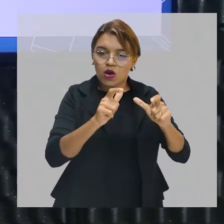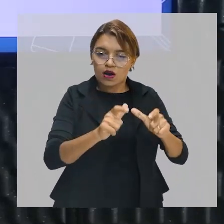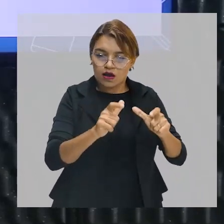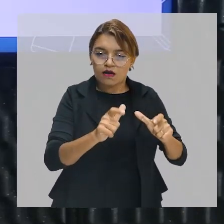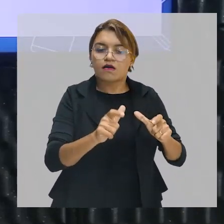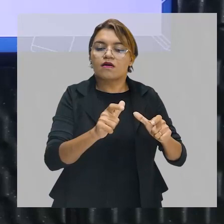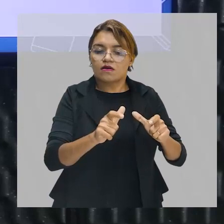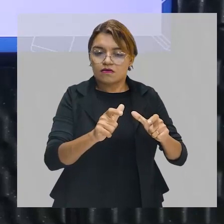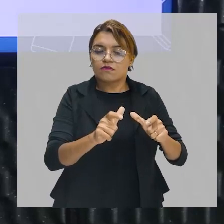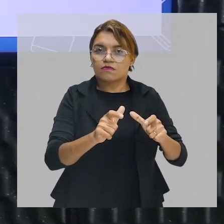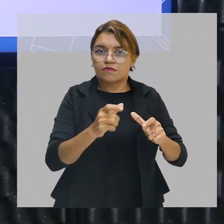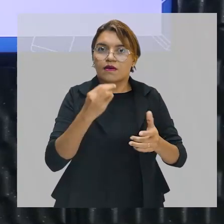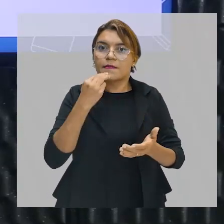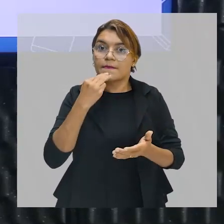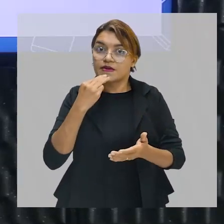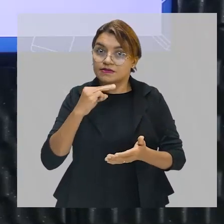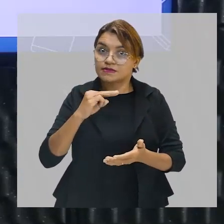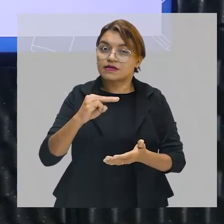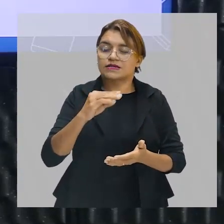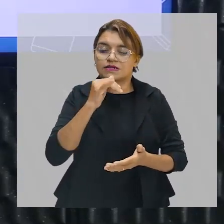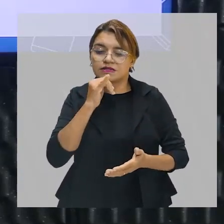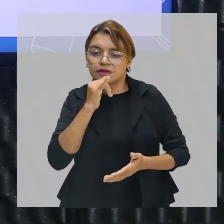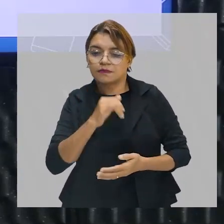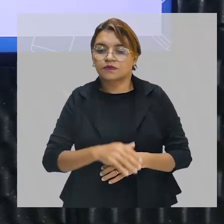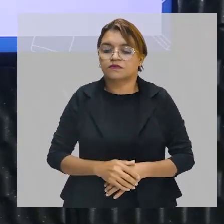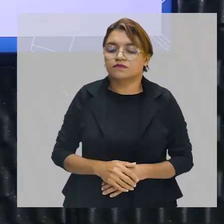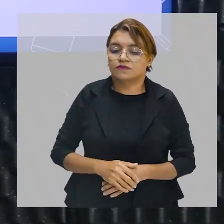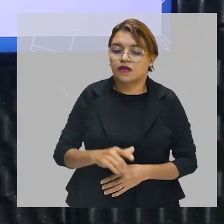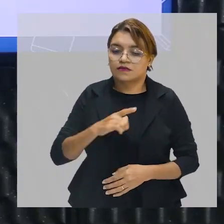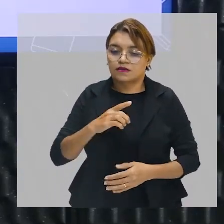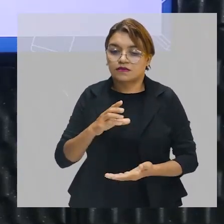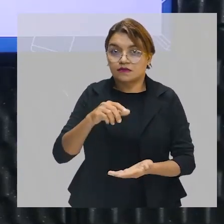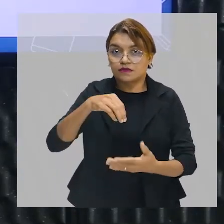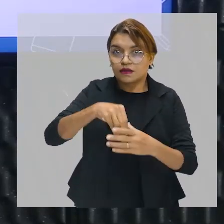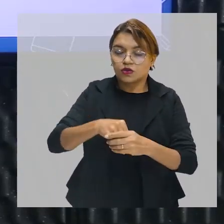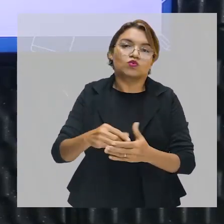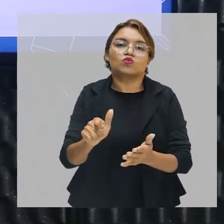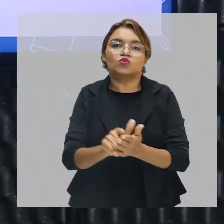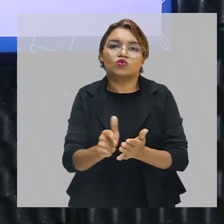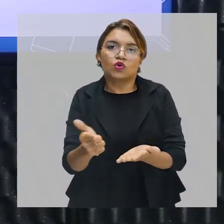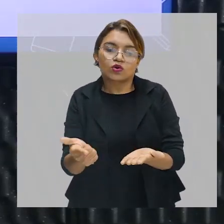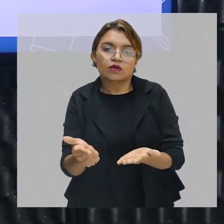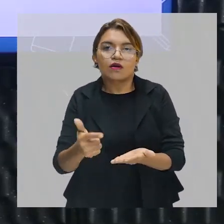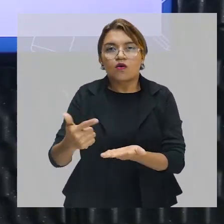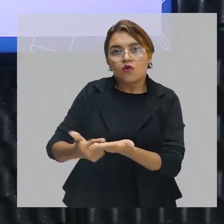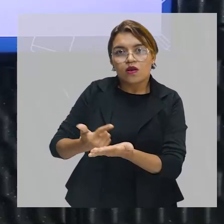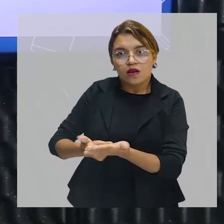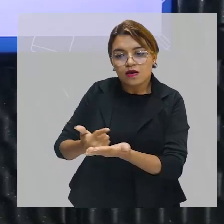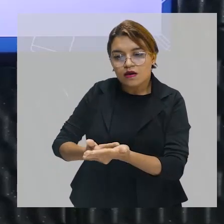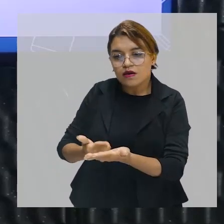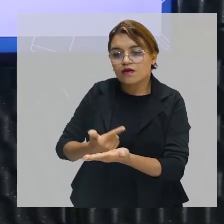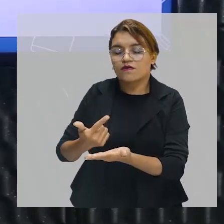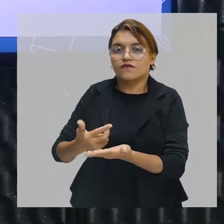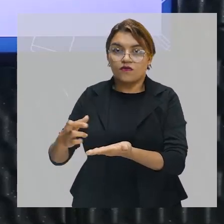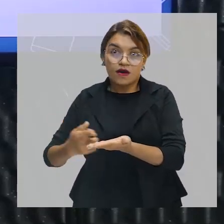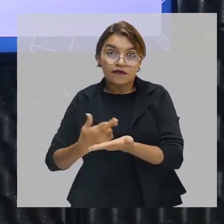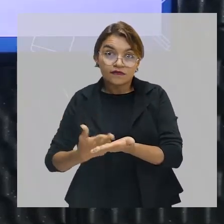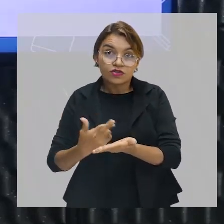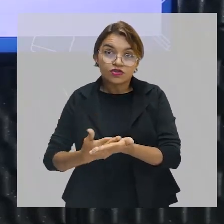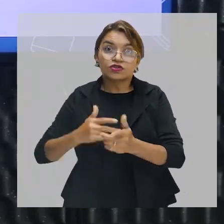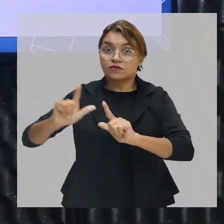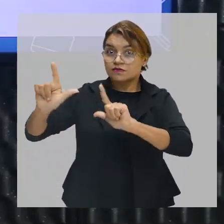onde a mensagem será transmitida. Por exemplo, será através de um jornal, do livro, da revista,